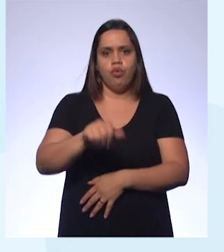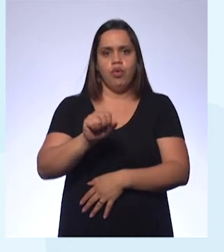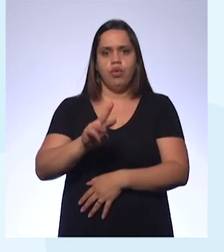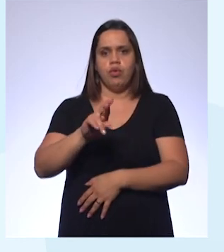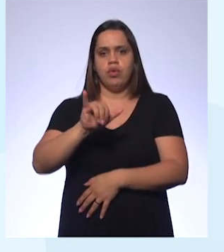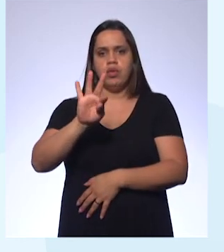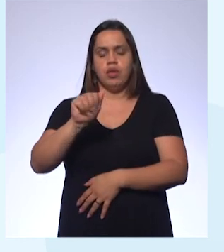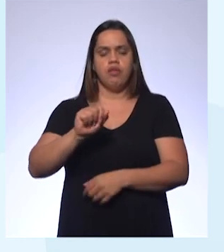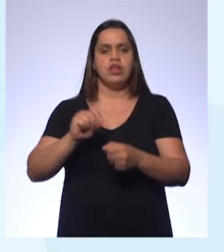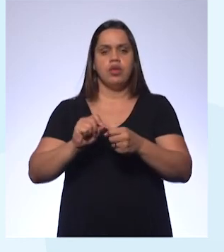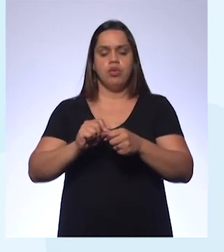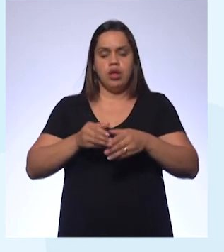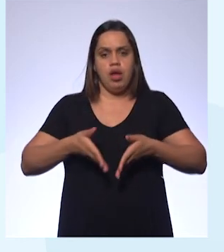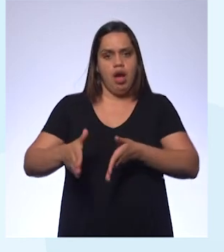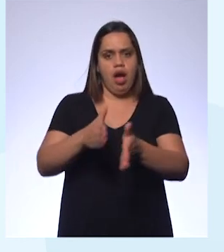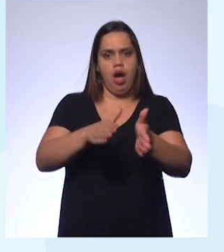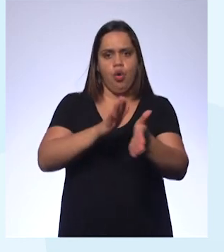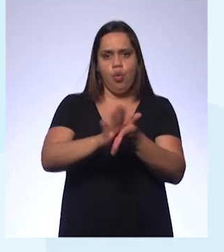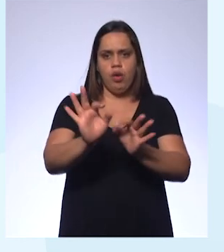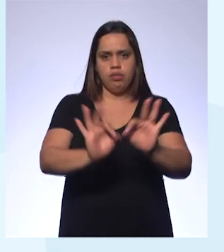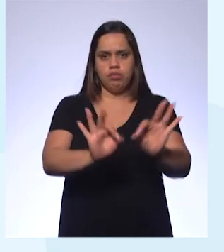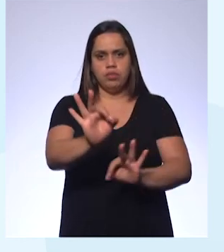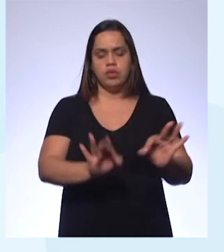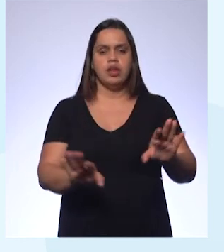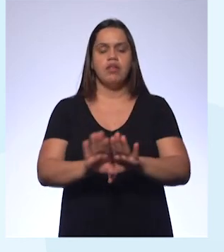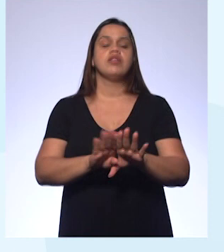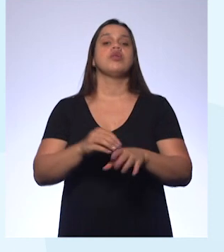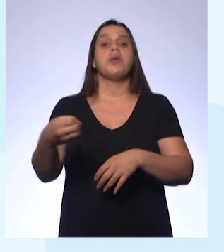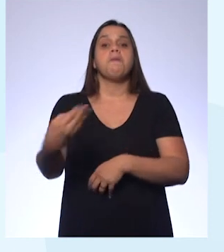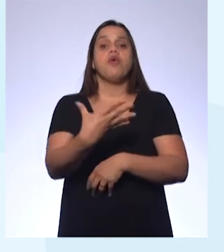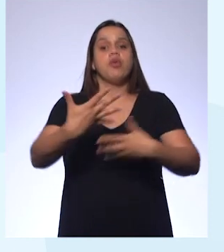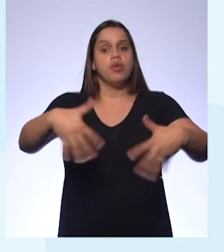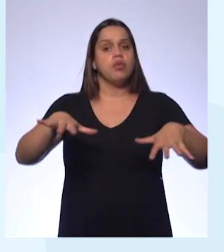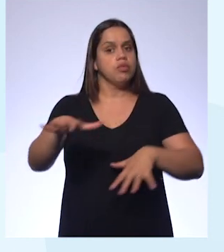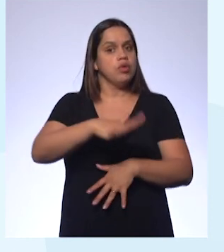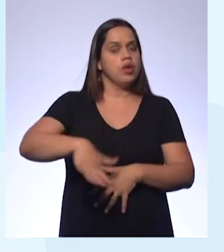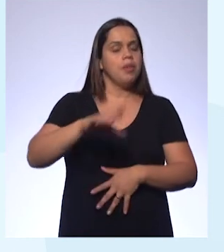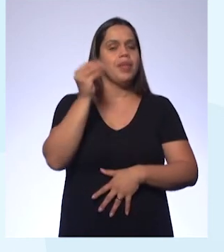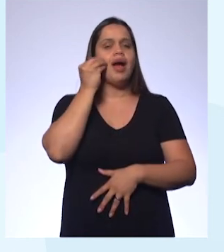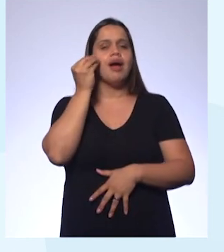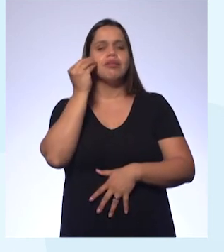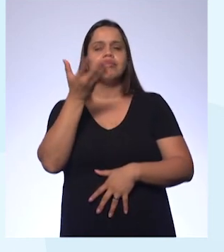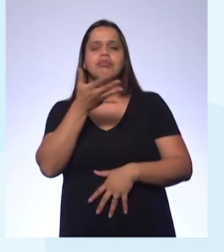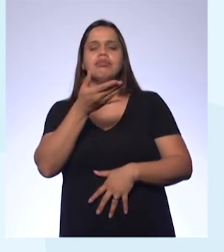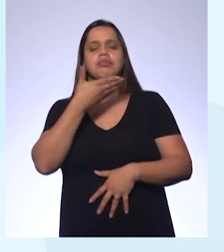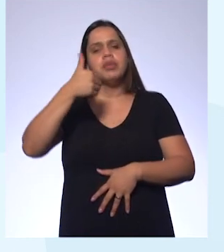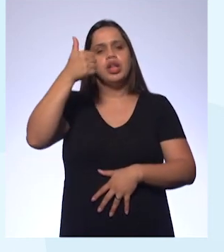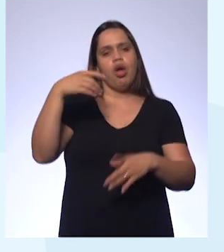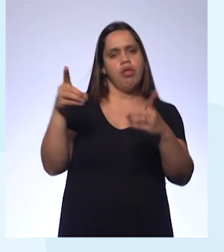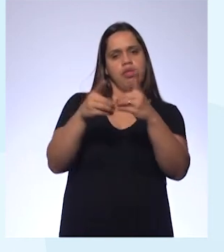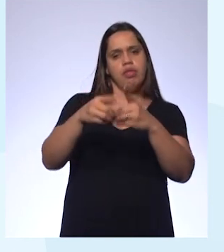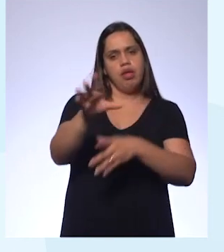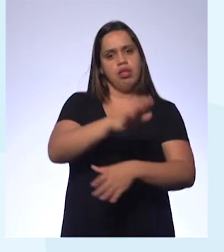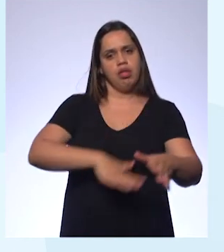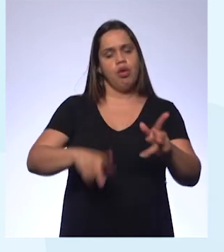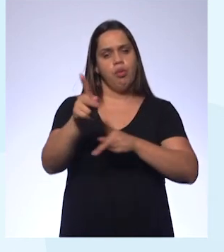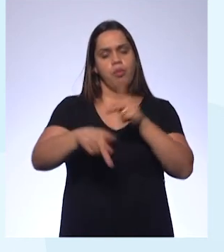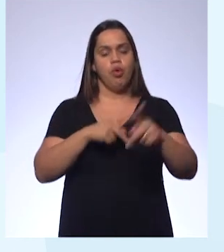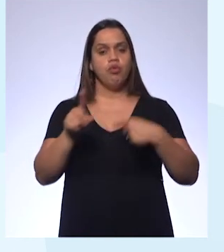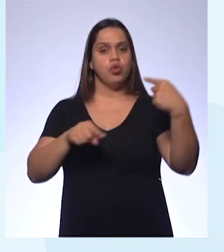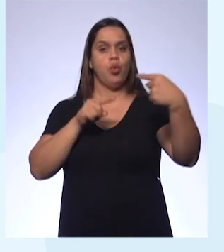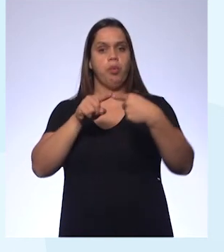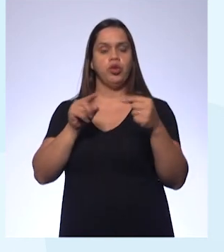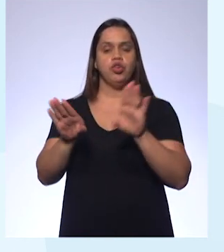uma modernização do próprio reino ali, para atender melhor a população, para atender melhor os ideais